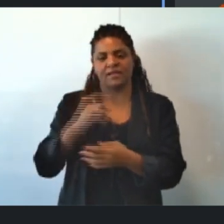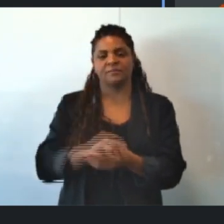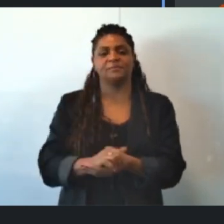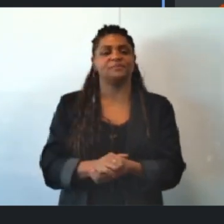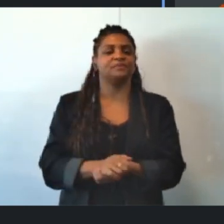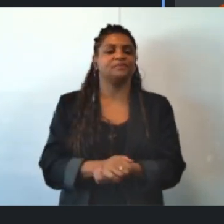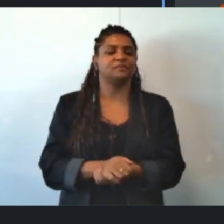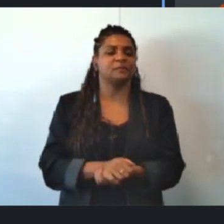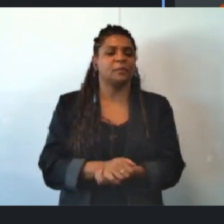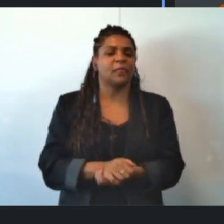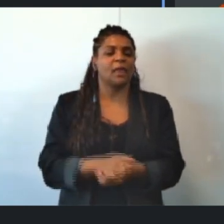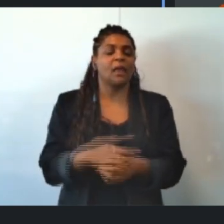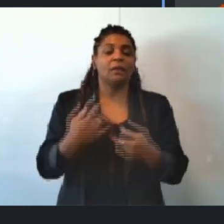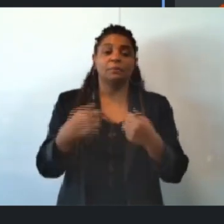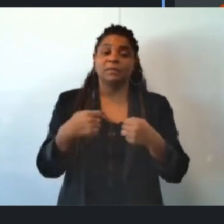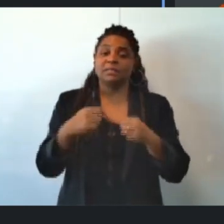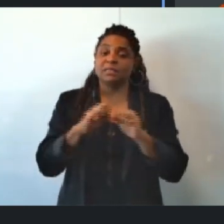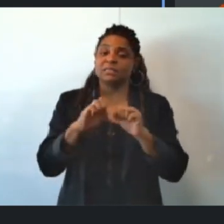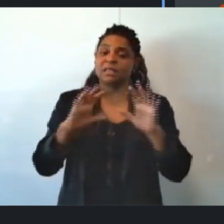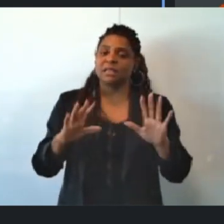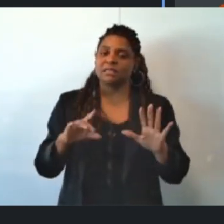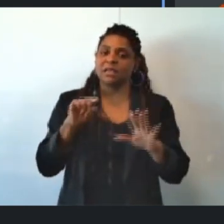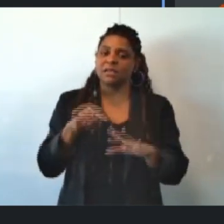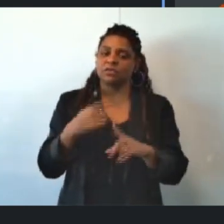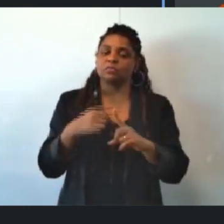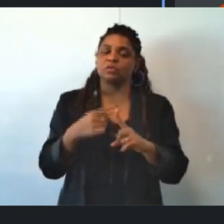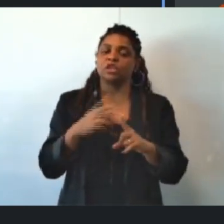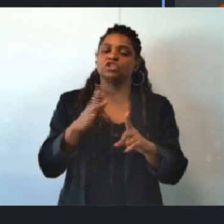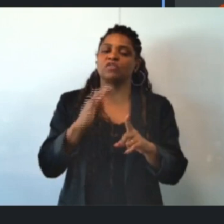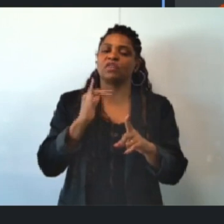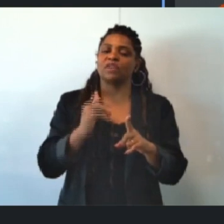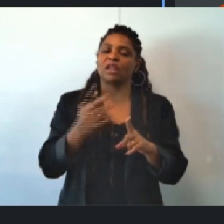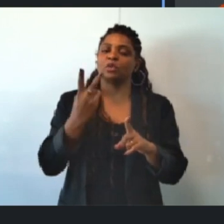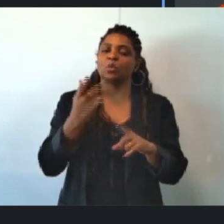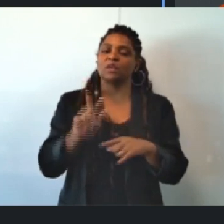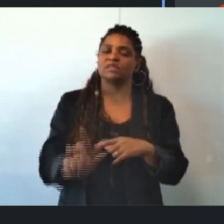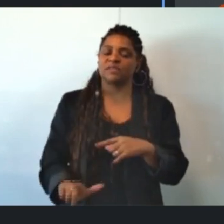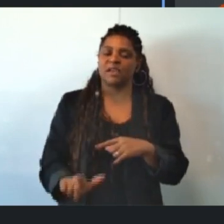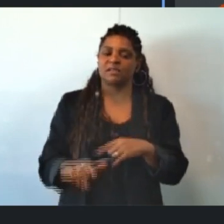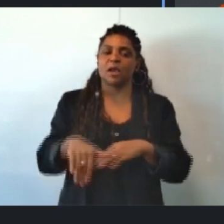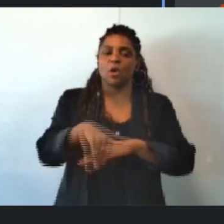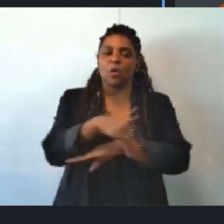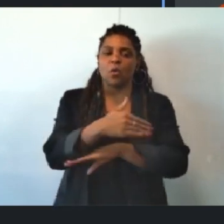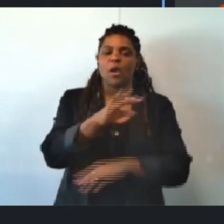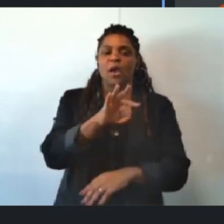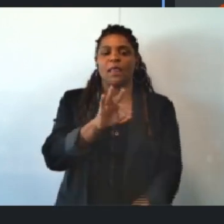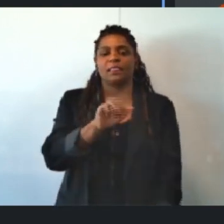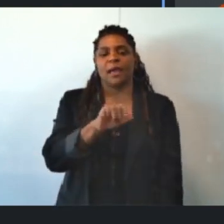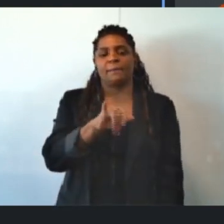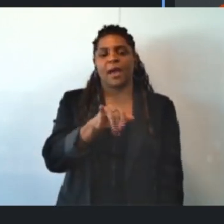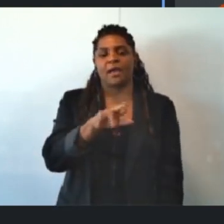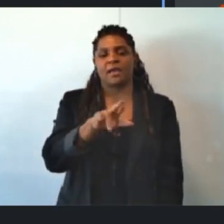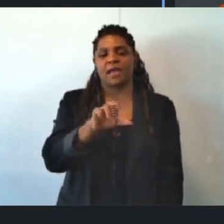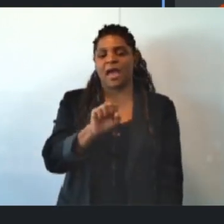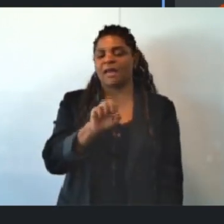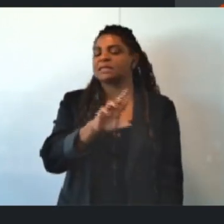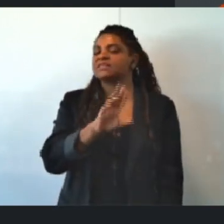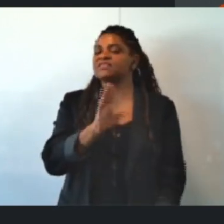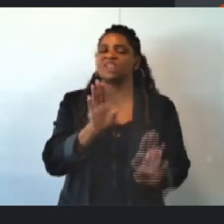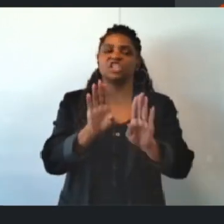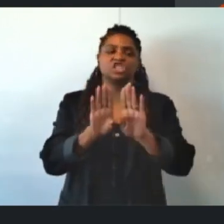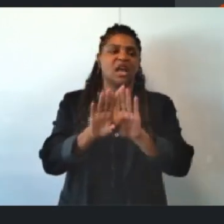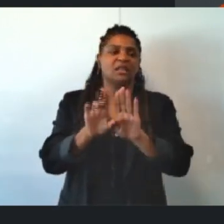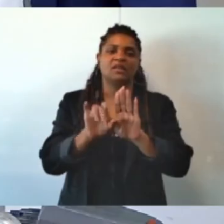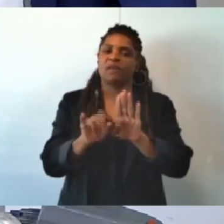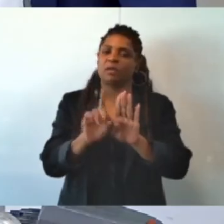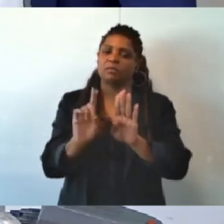só deixar claro isso, porque isso foi falado duas vezes, parece, a Tabaiara não vai ficar fechada, é só uma questão operacional mesmo.